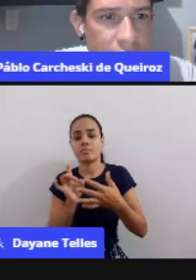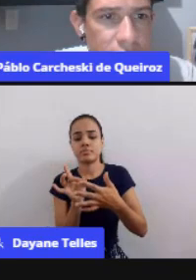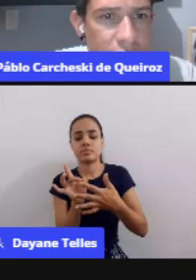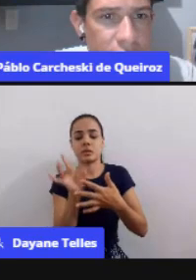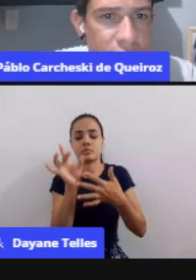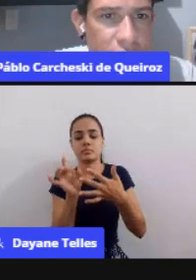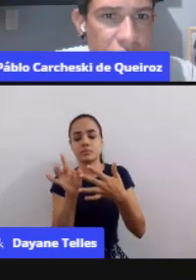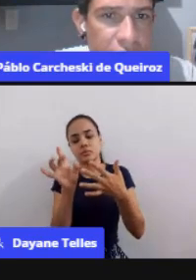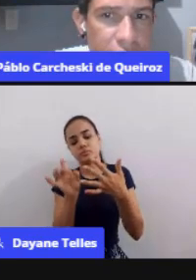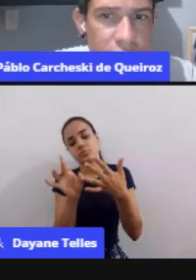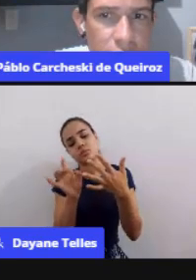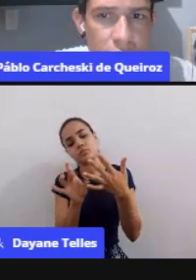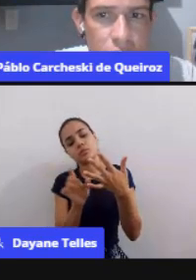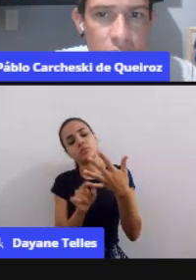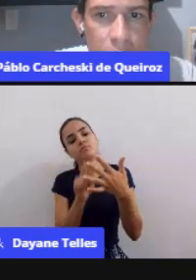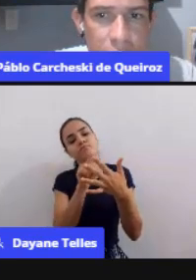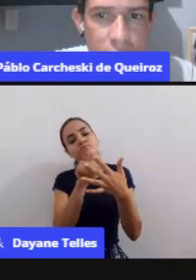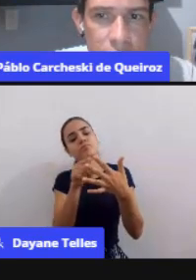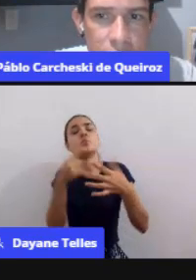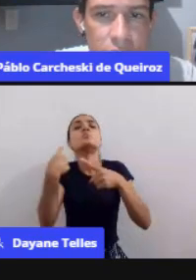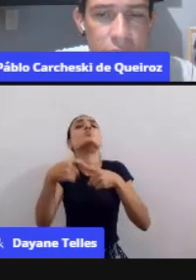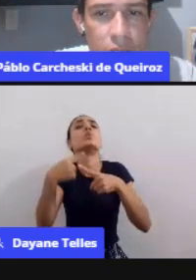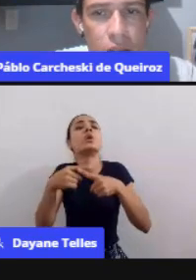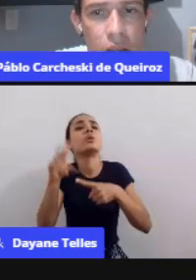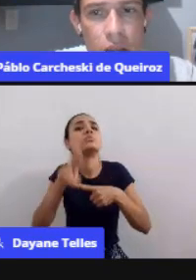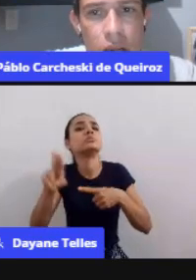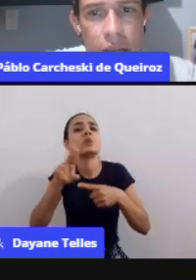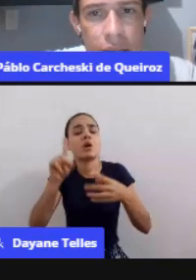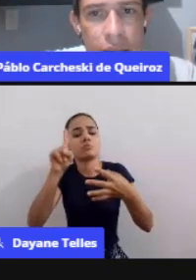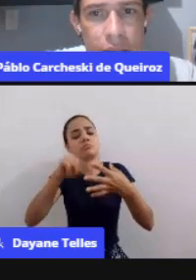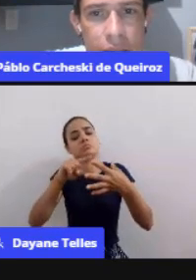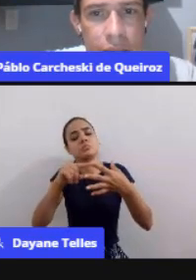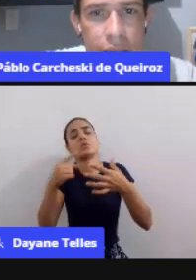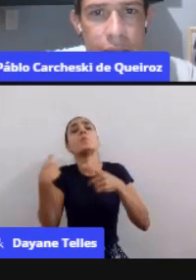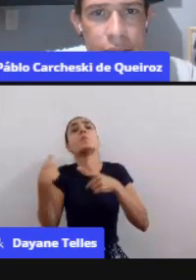que eu vou usar essa referência, então seria bacana, né.